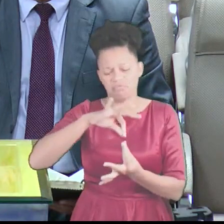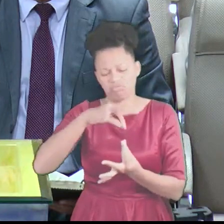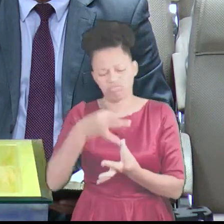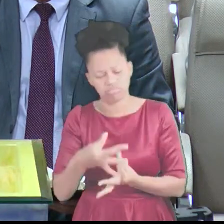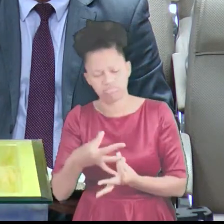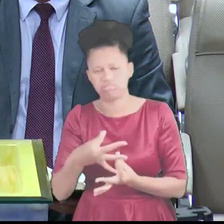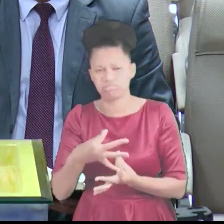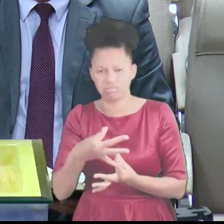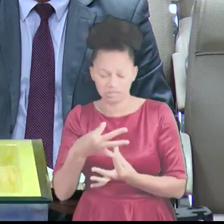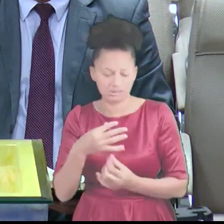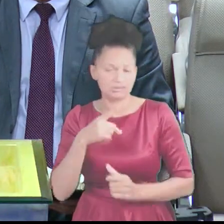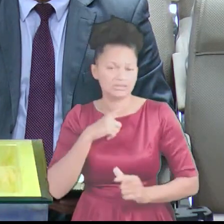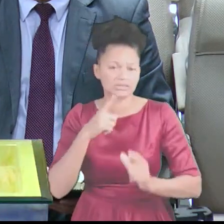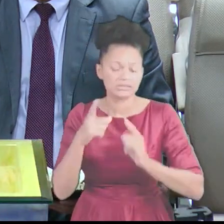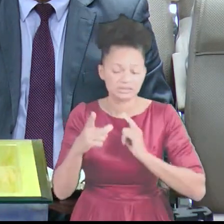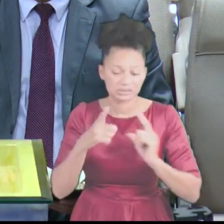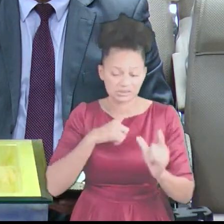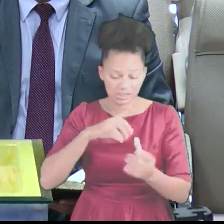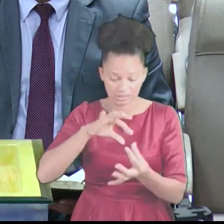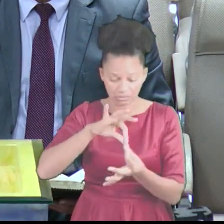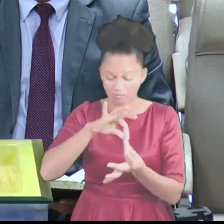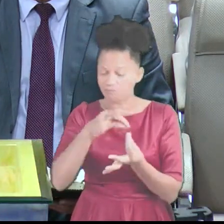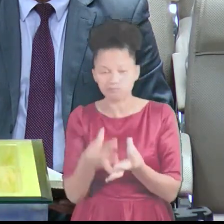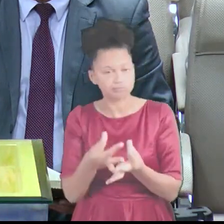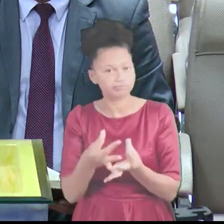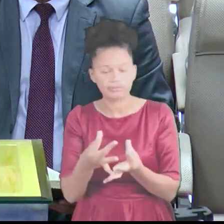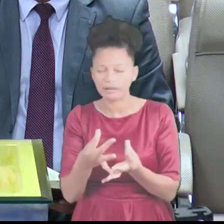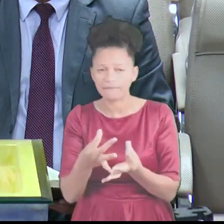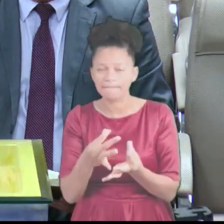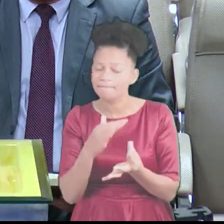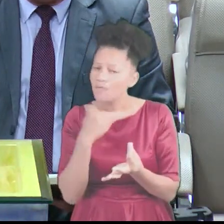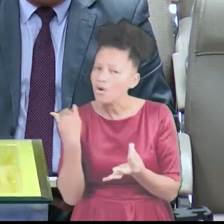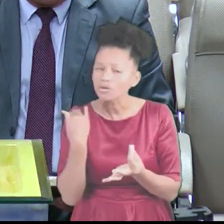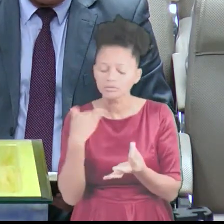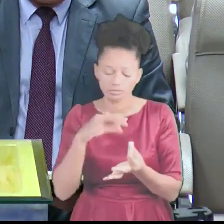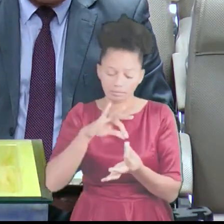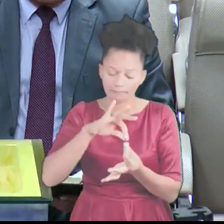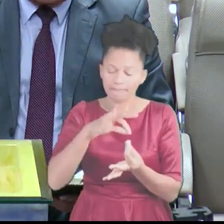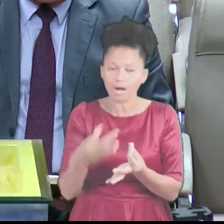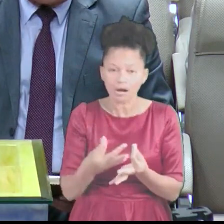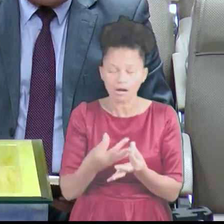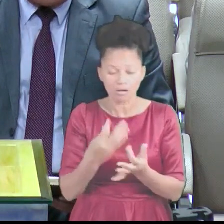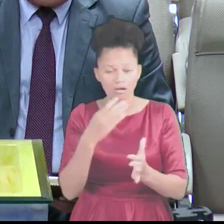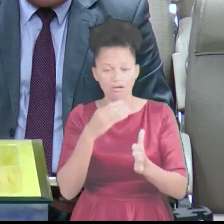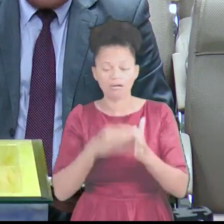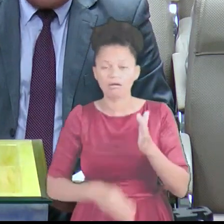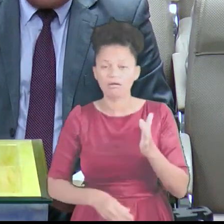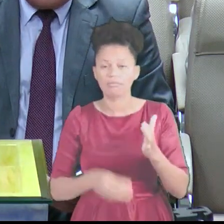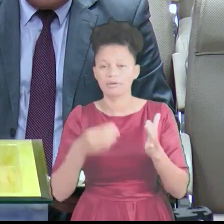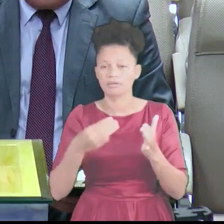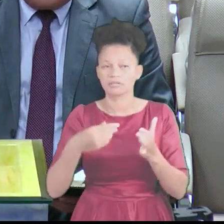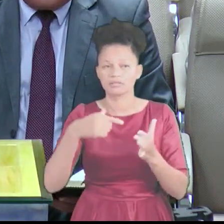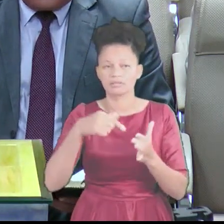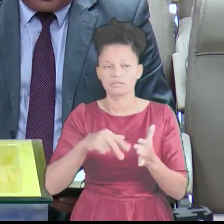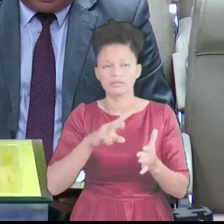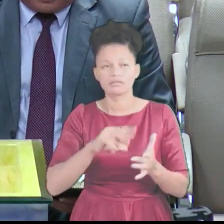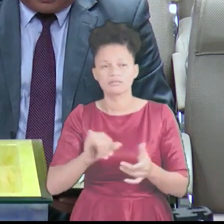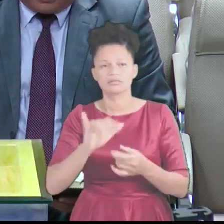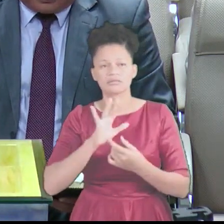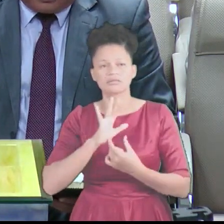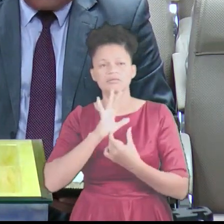chegando ao ponto de morrer espiritualmente. Capítulo 37, ele vai nos